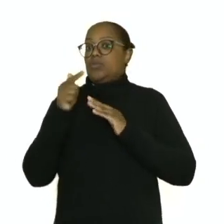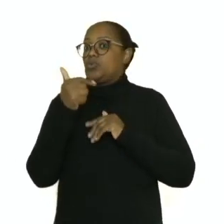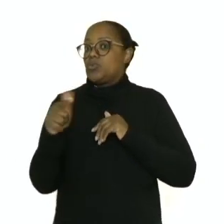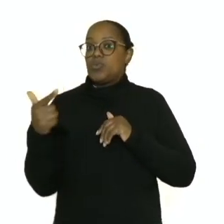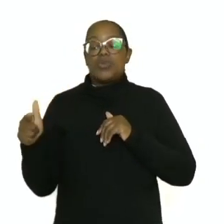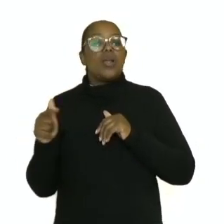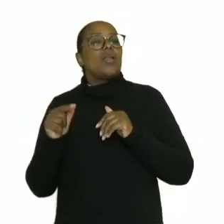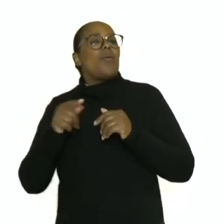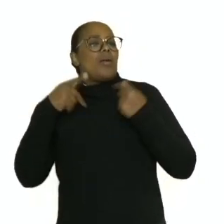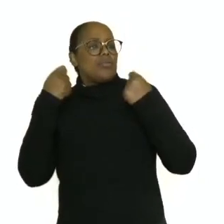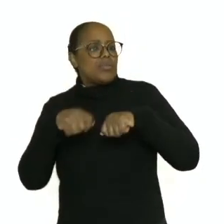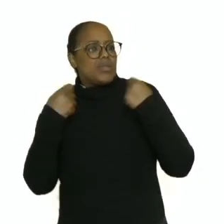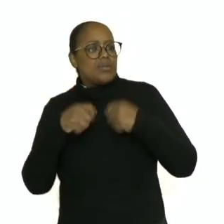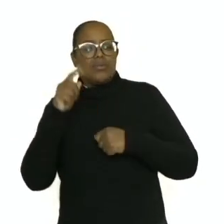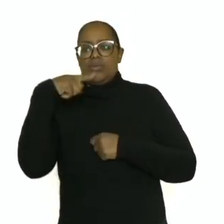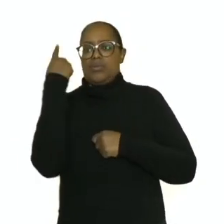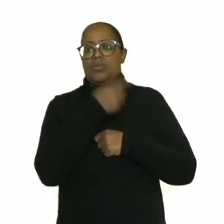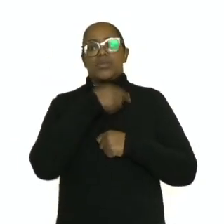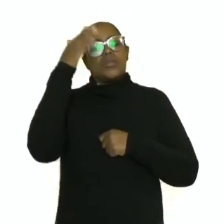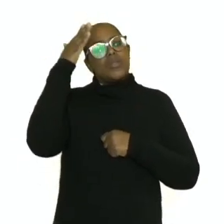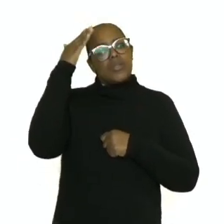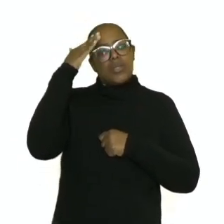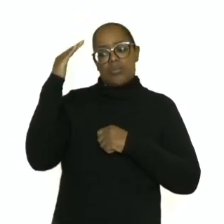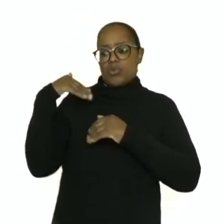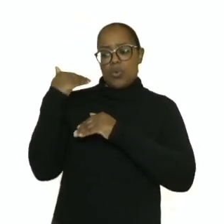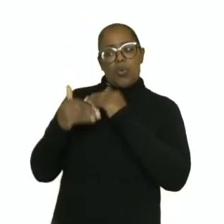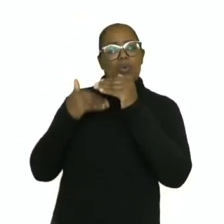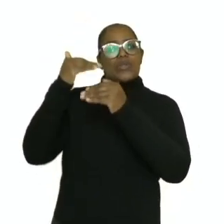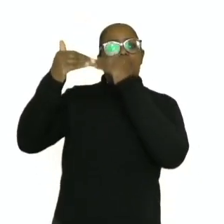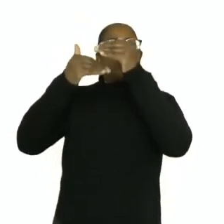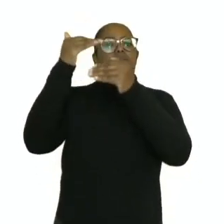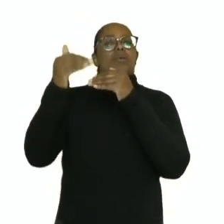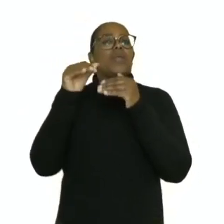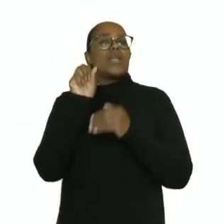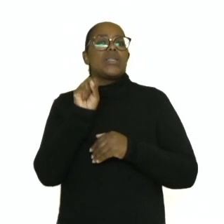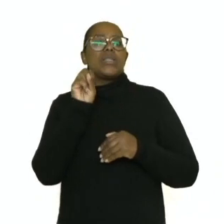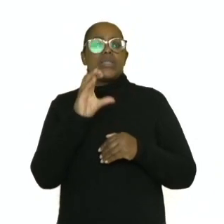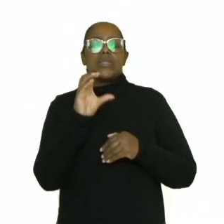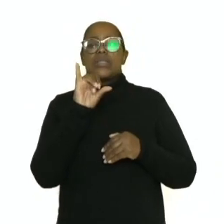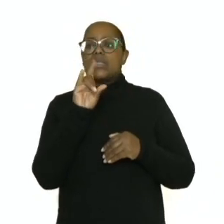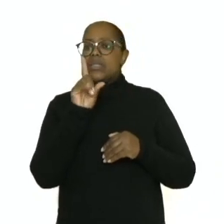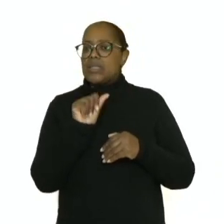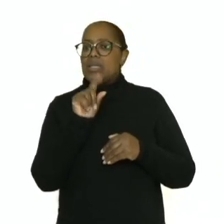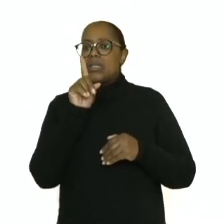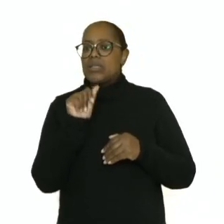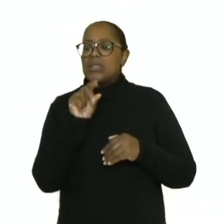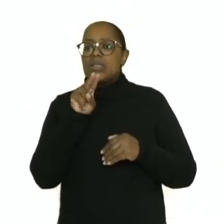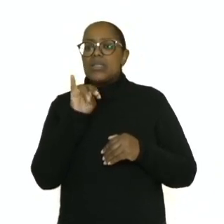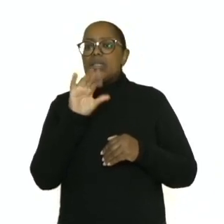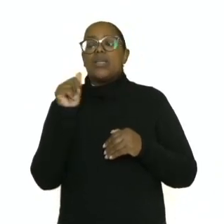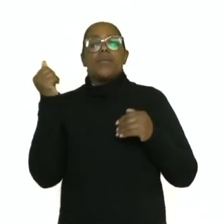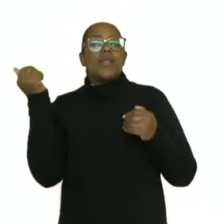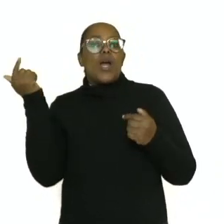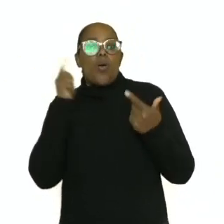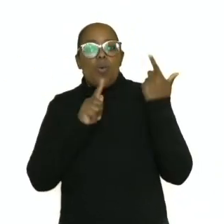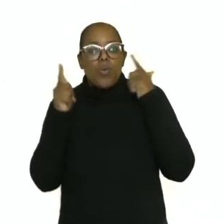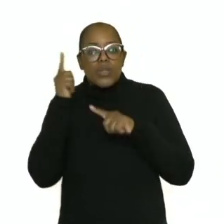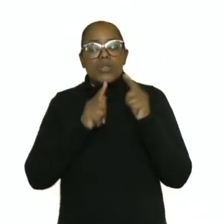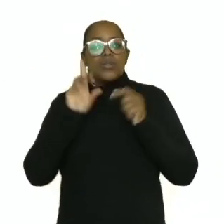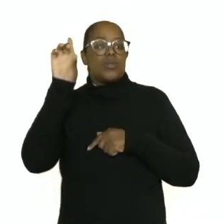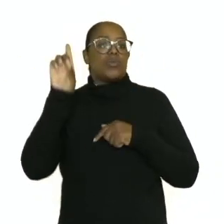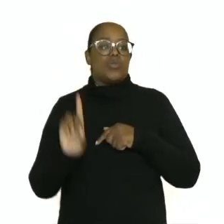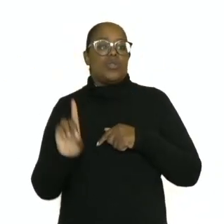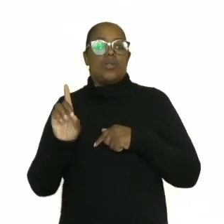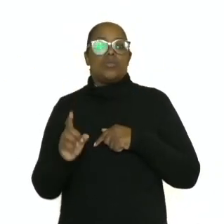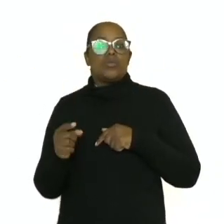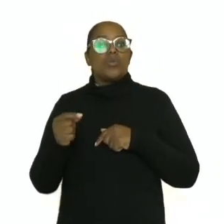é preciso que entendamos a construção do conceito de cidadania e da conquista dos direitos de acordo com as particularidades